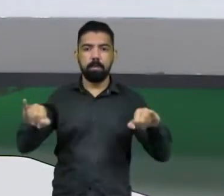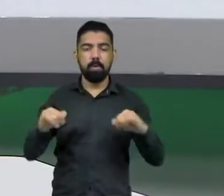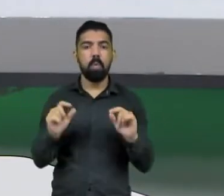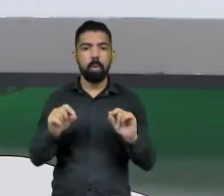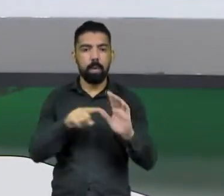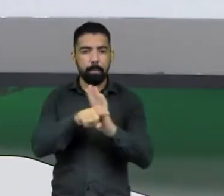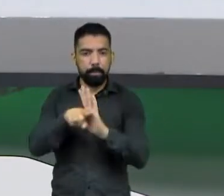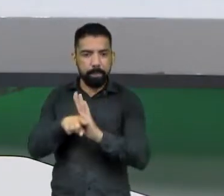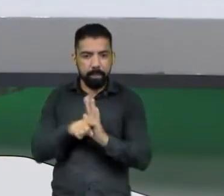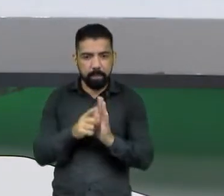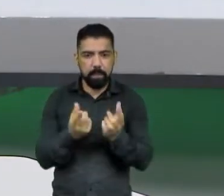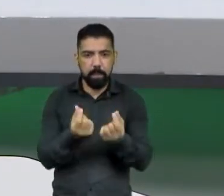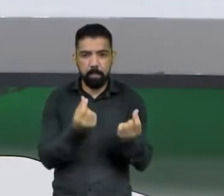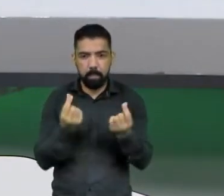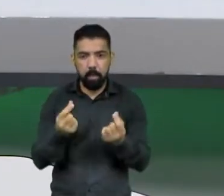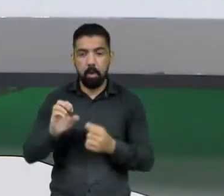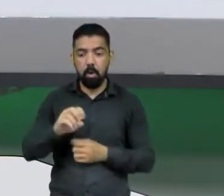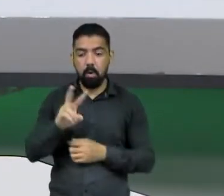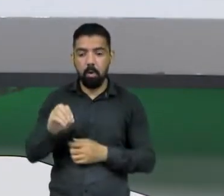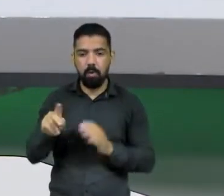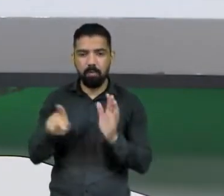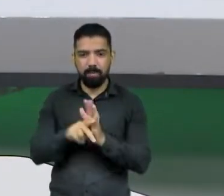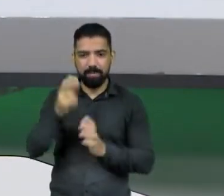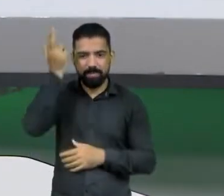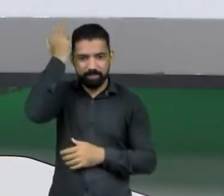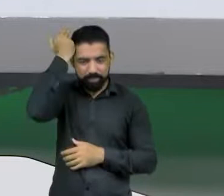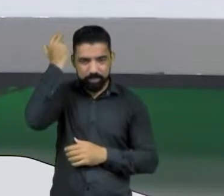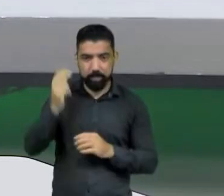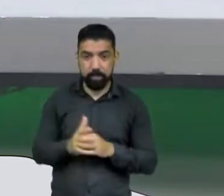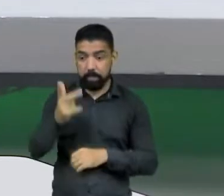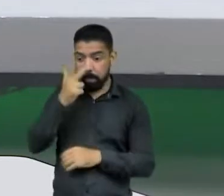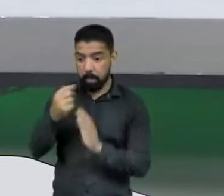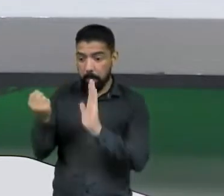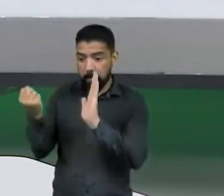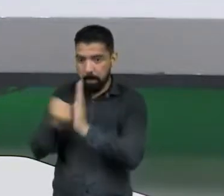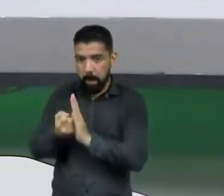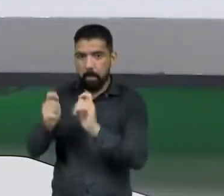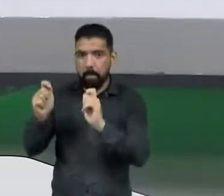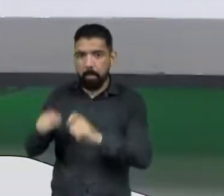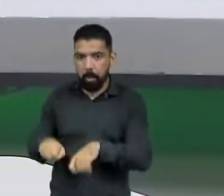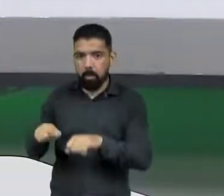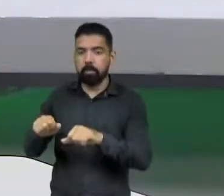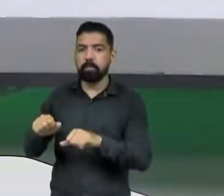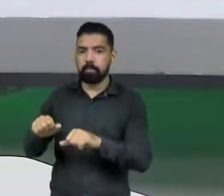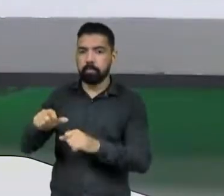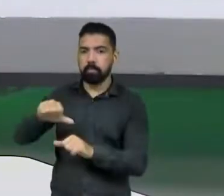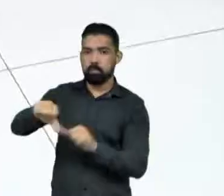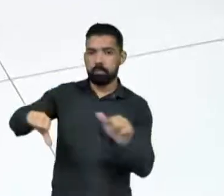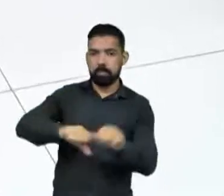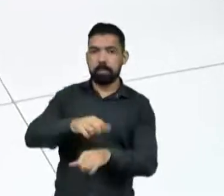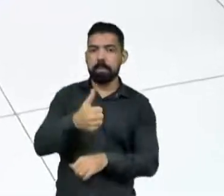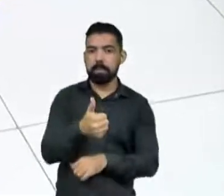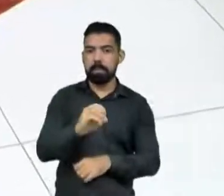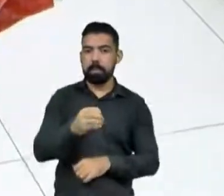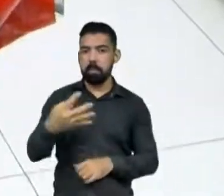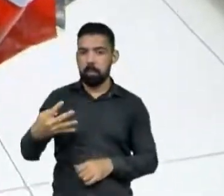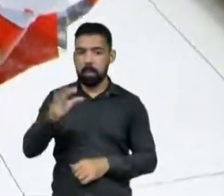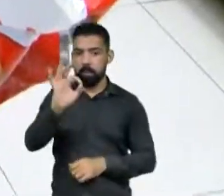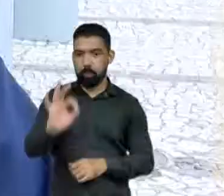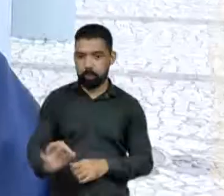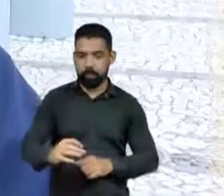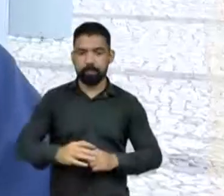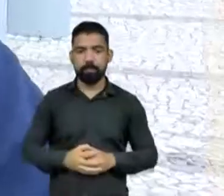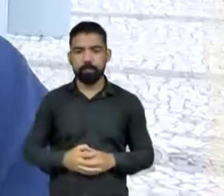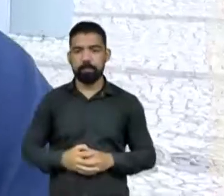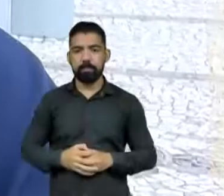Páscoa. A diferença de produtos da mesma marca pode variar até 104%. Com a aproximação da